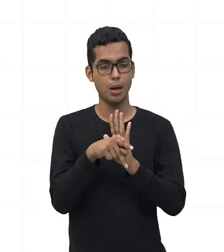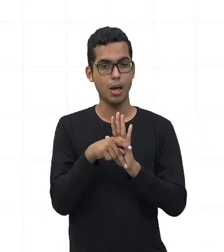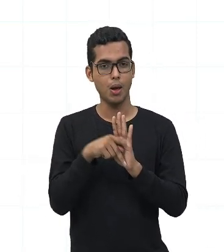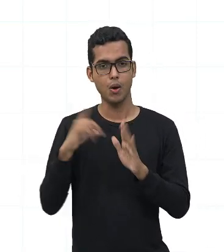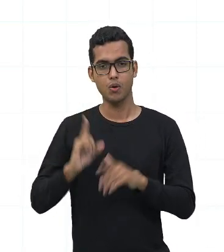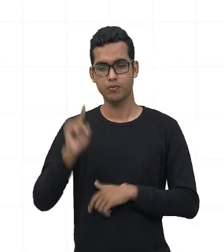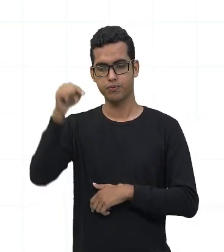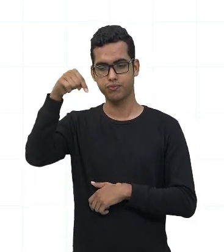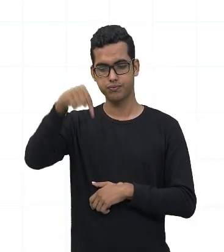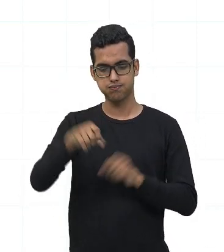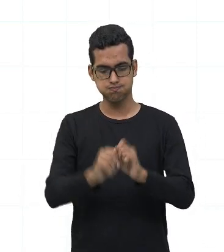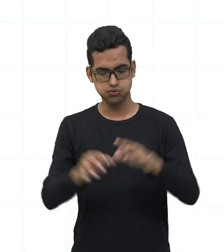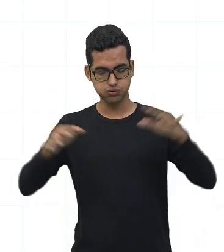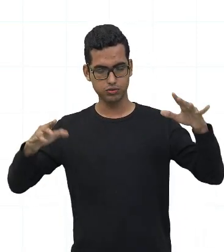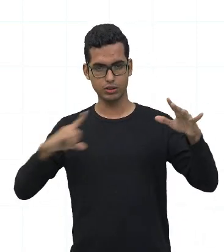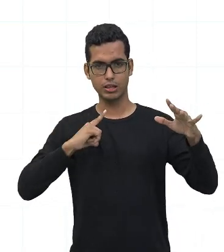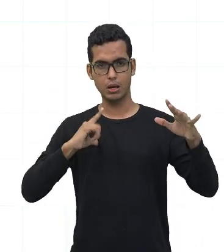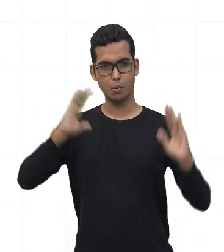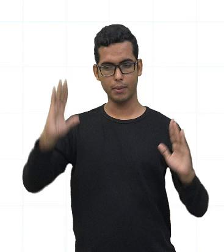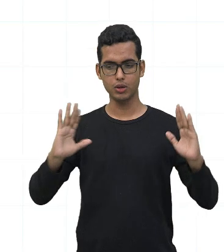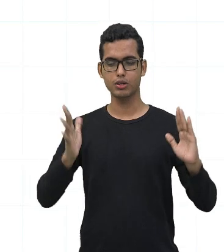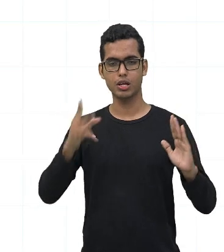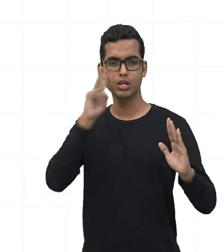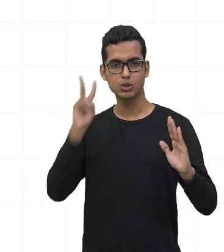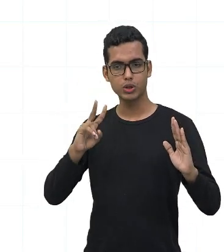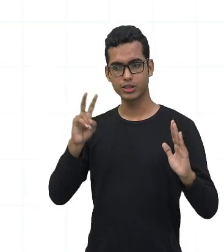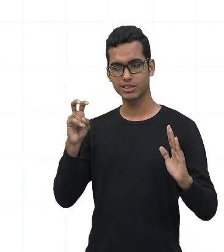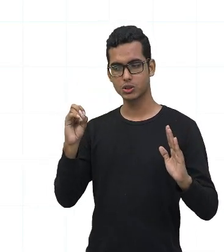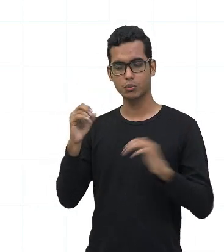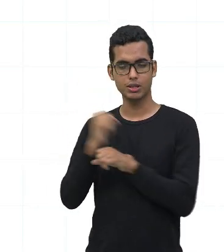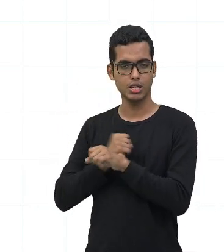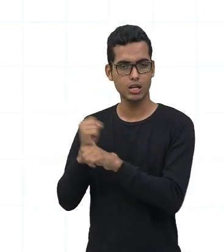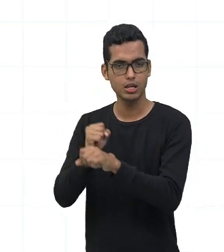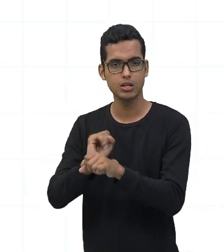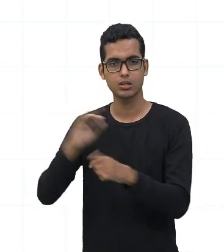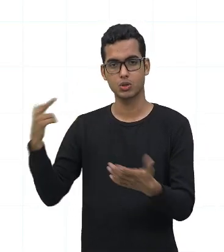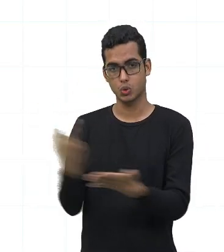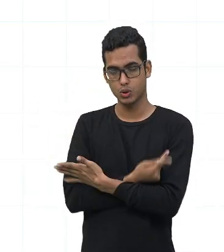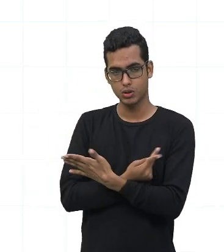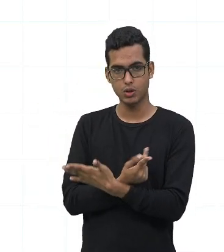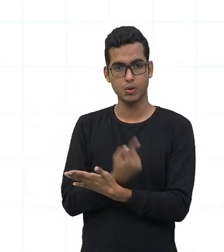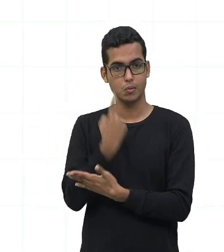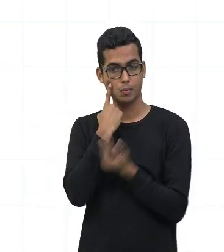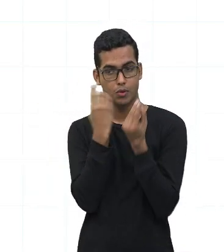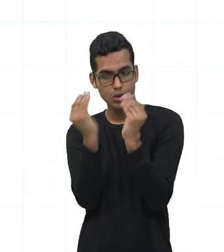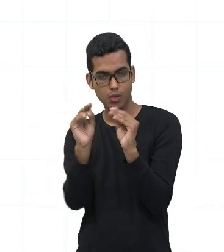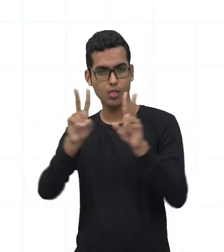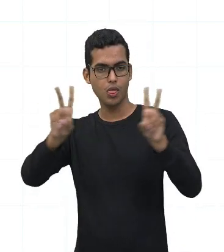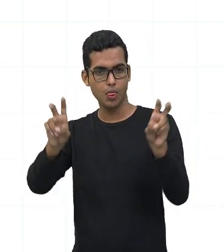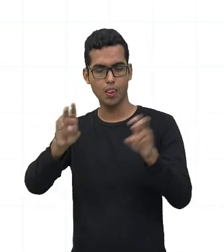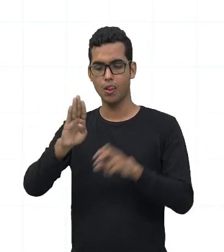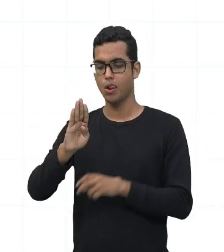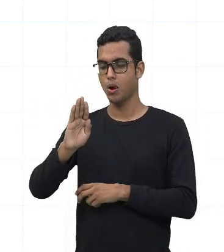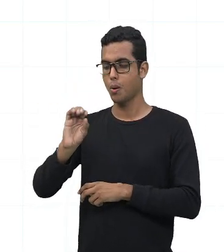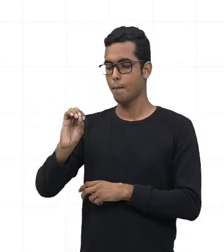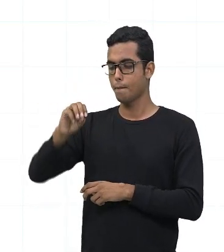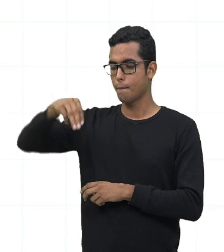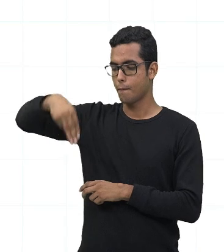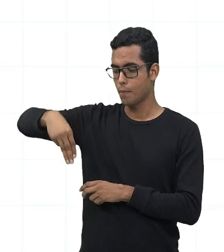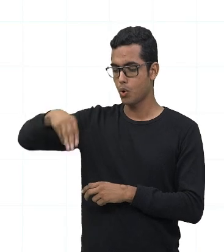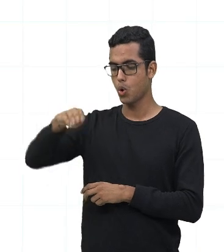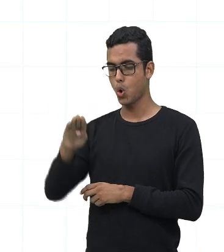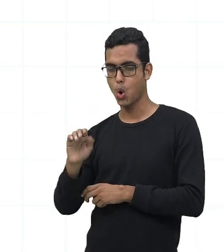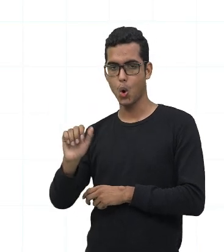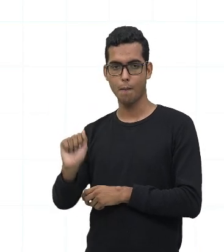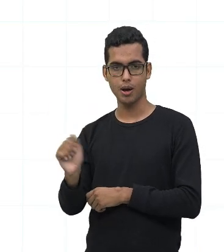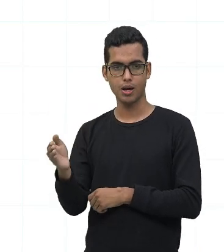deduzo que é a meia-idade. Eu coloquei o título Bomba de Meia-Idade porque eu tinha interesse que